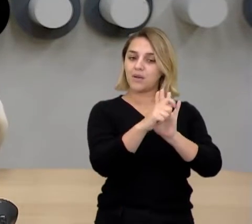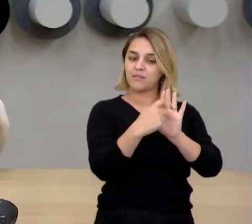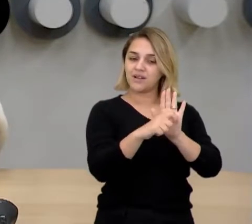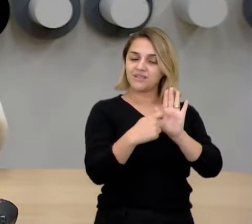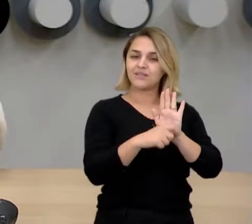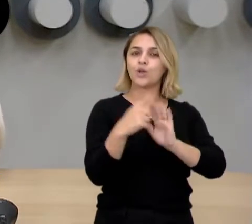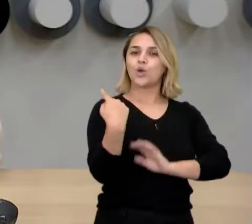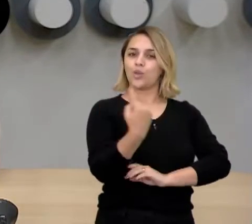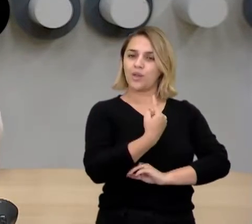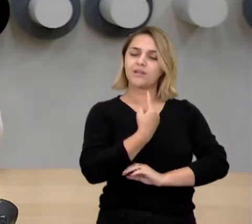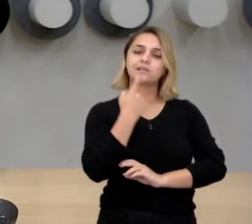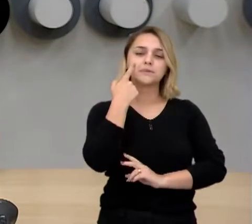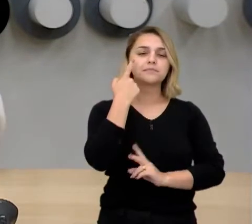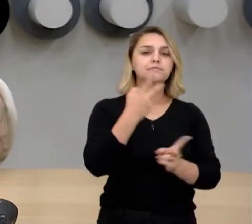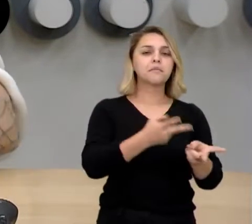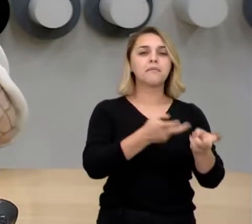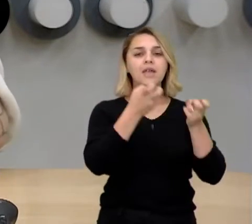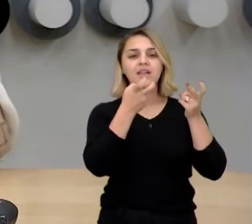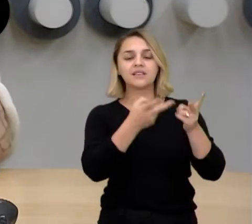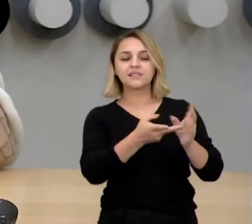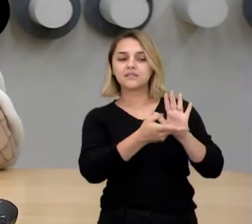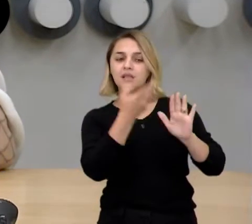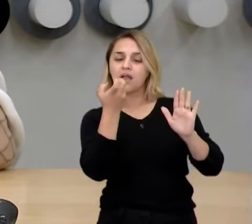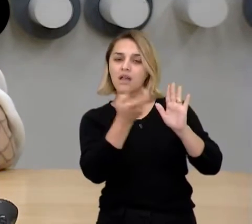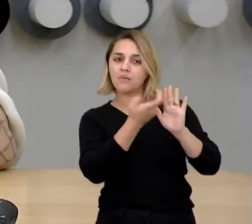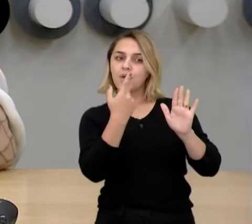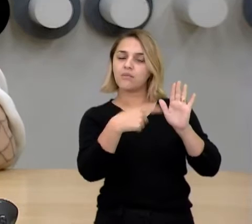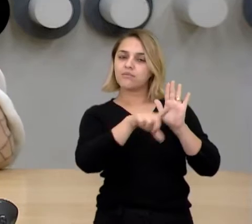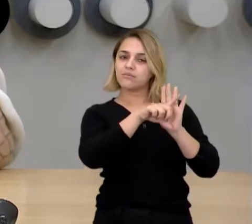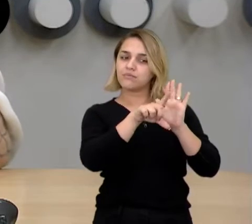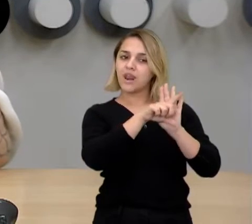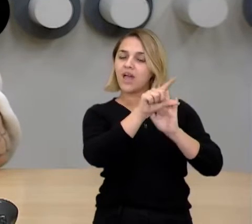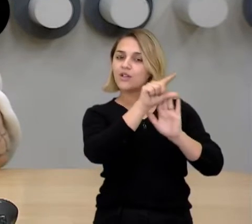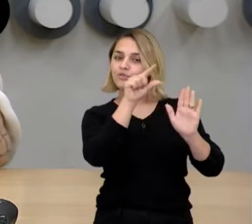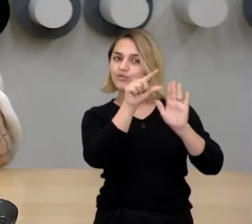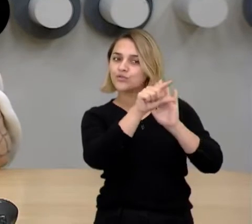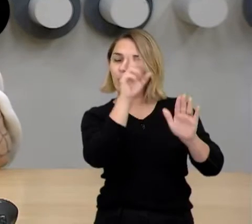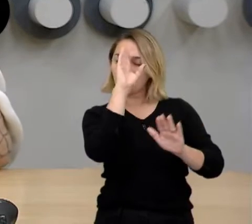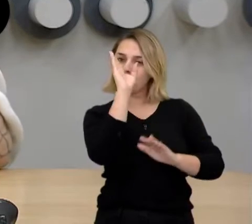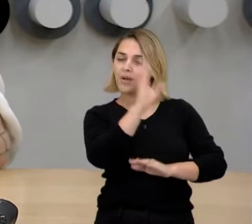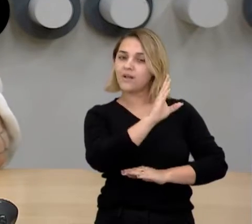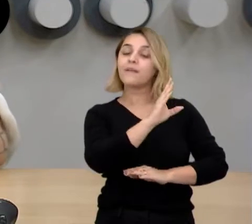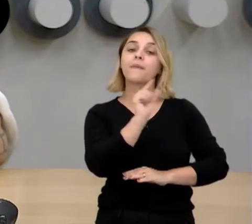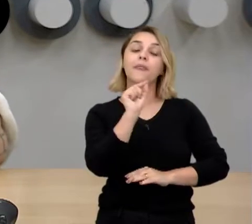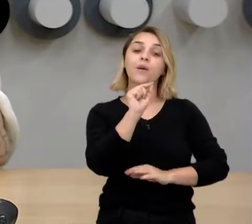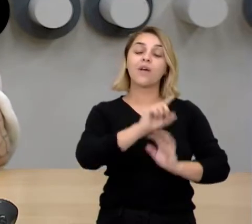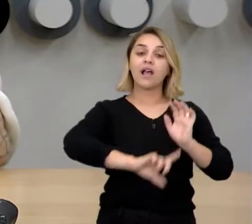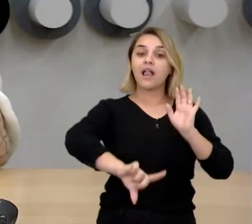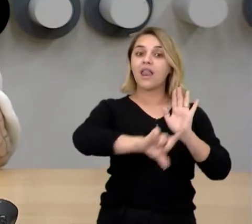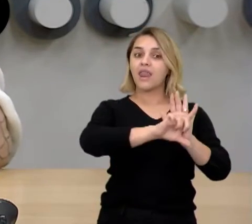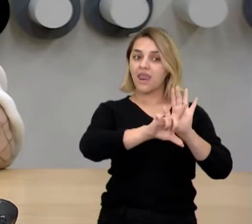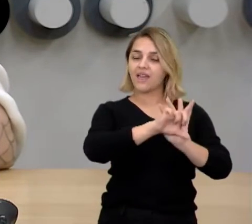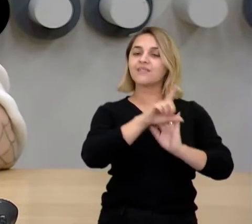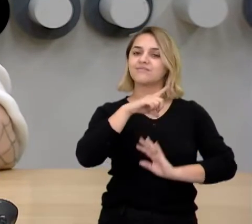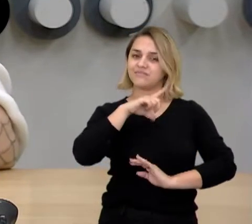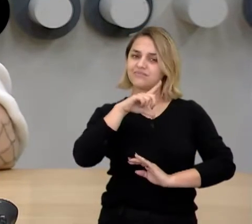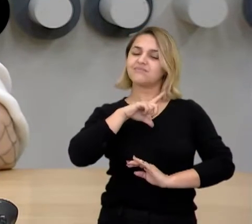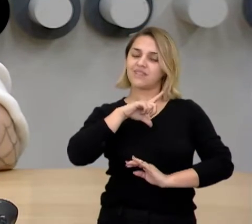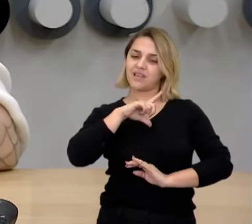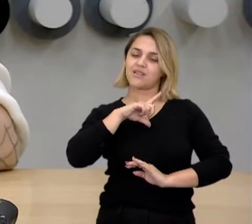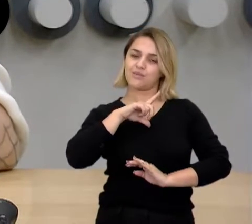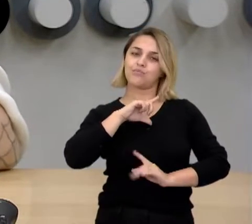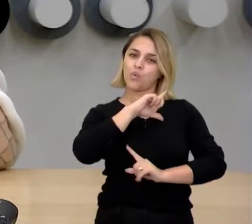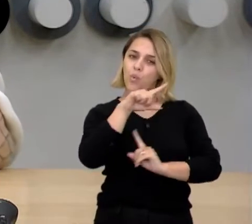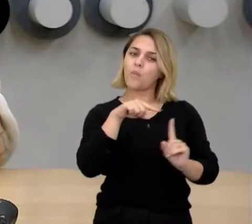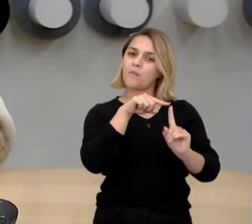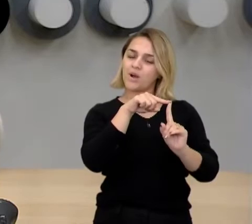percebe uma primeira coisa que encanta a bola, é o próprio título, né? Que as leis, elas possuem um espírito, tá